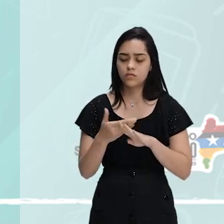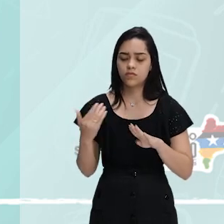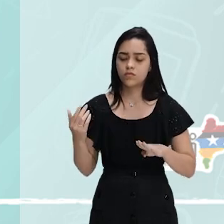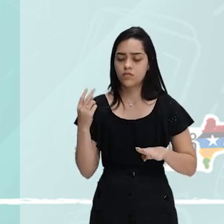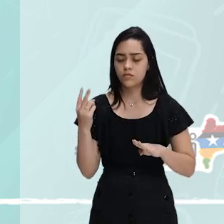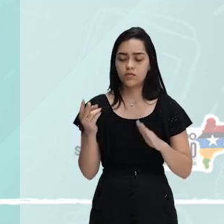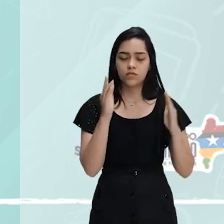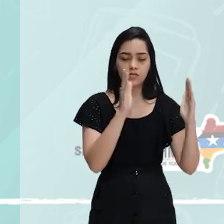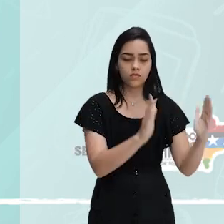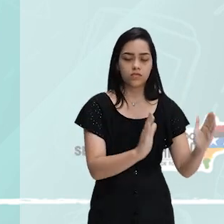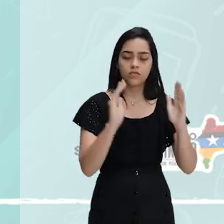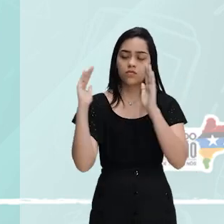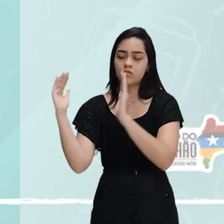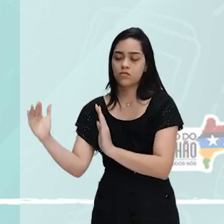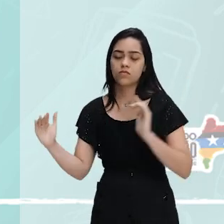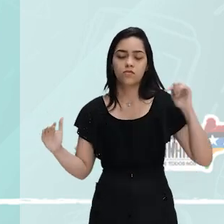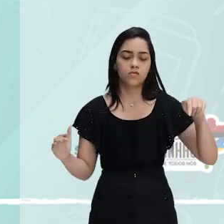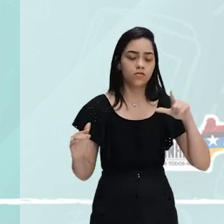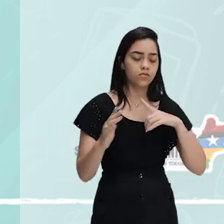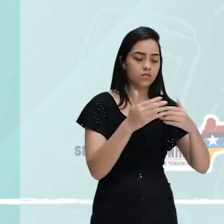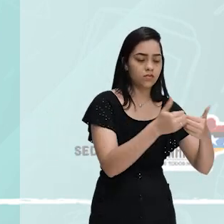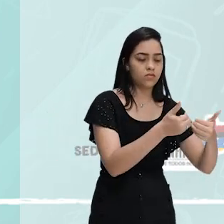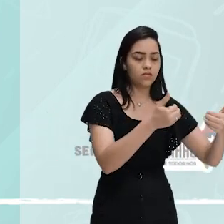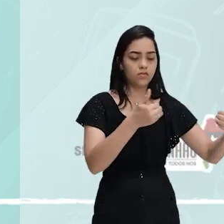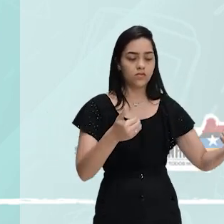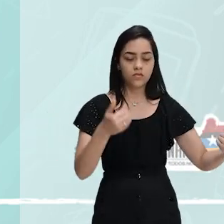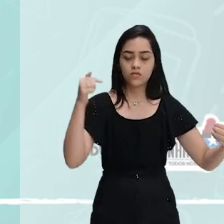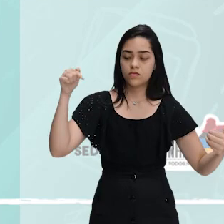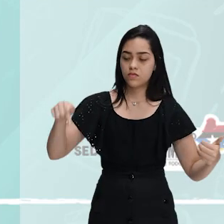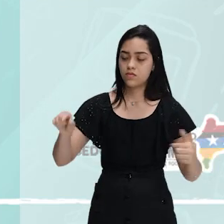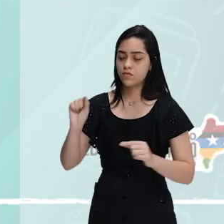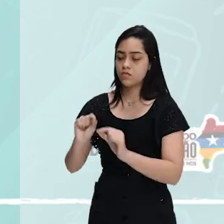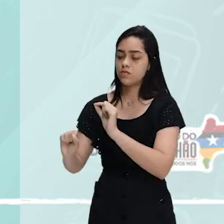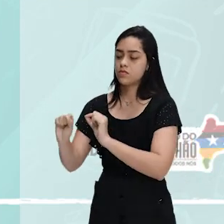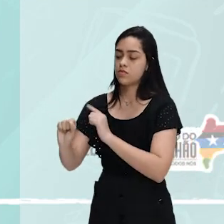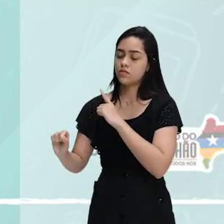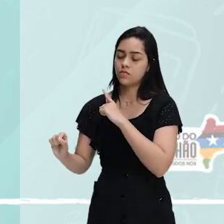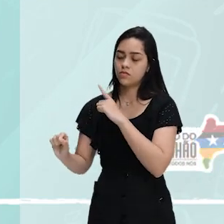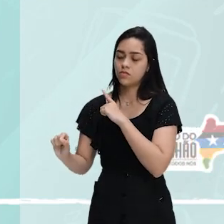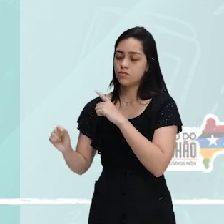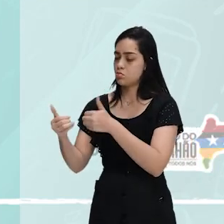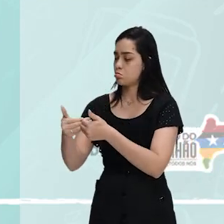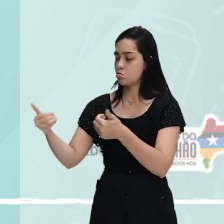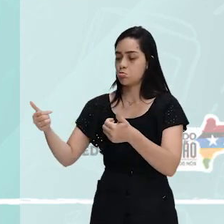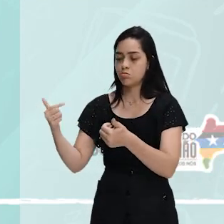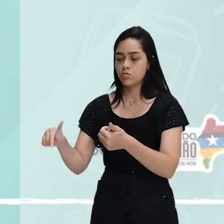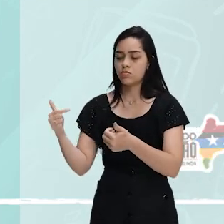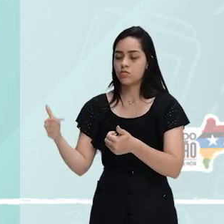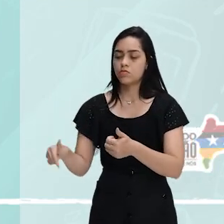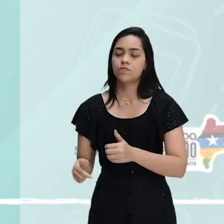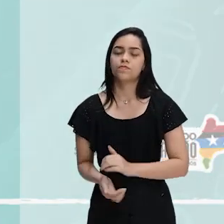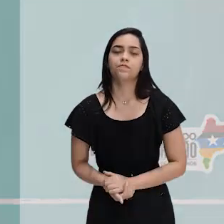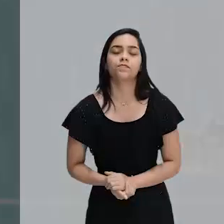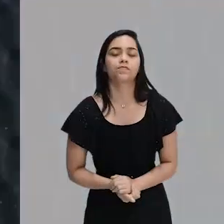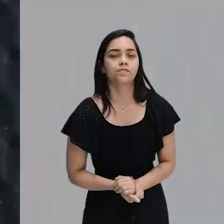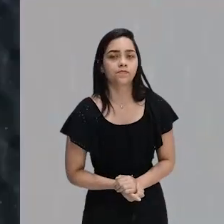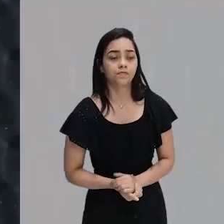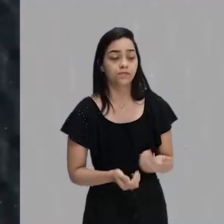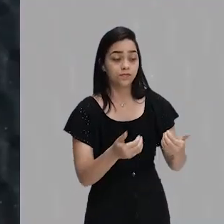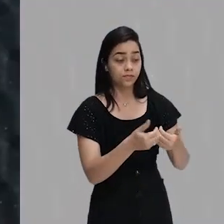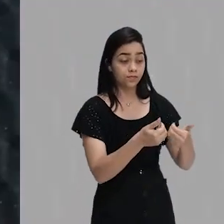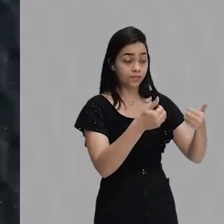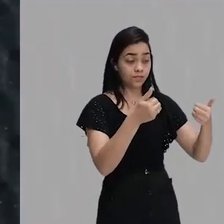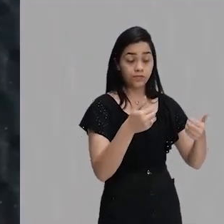O período em que a célula está se dividindo e o período em que a célula não está se dividindo. O período em